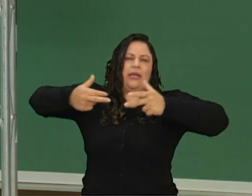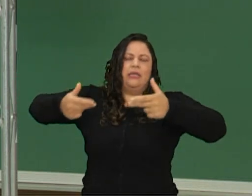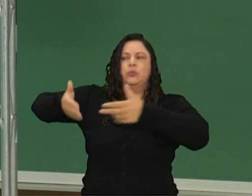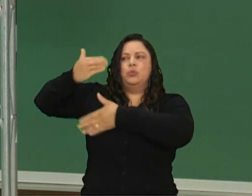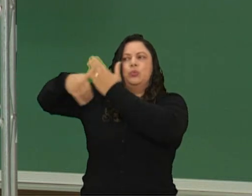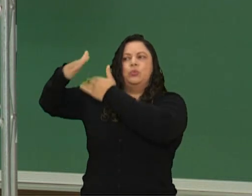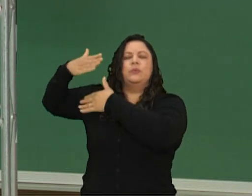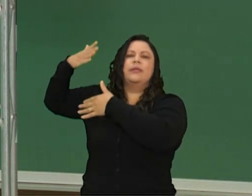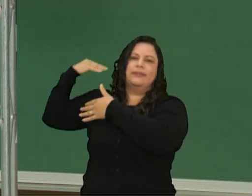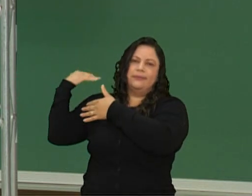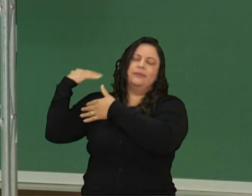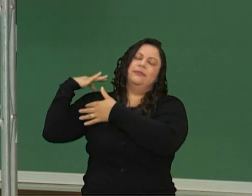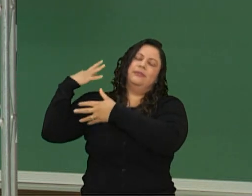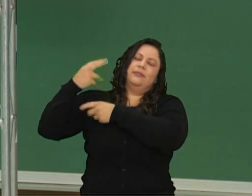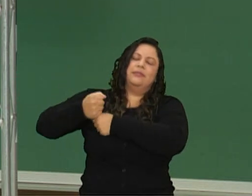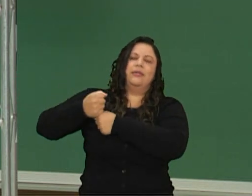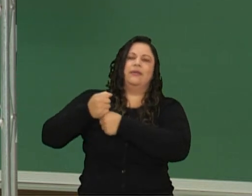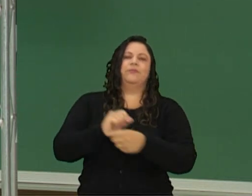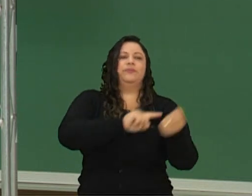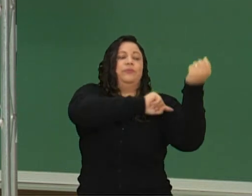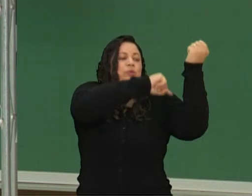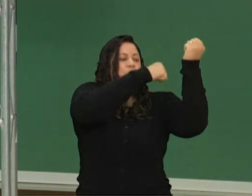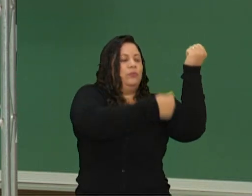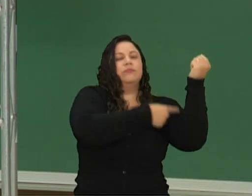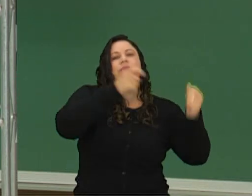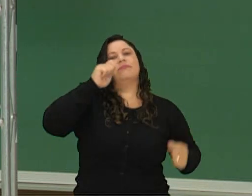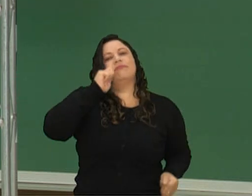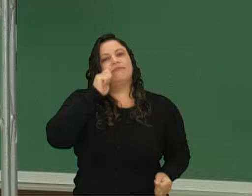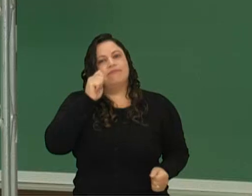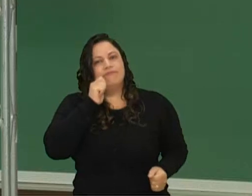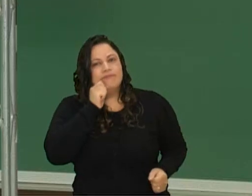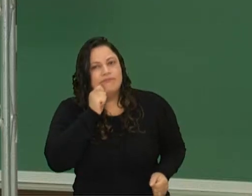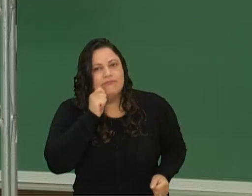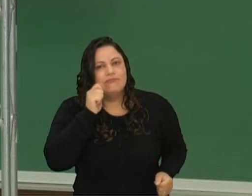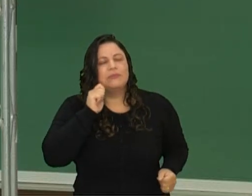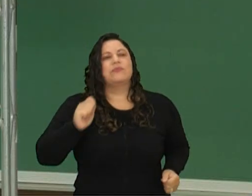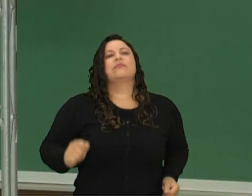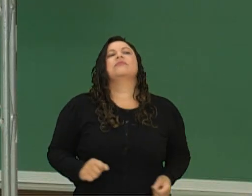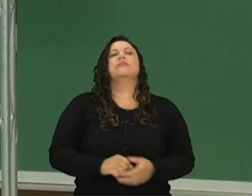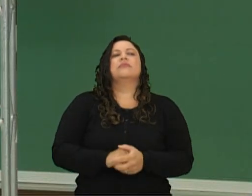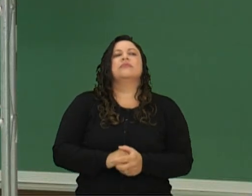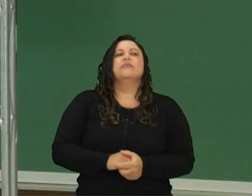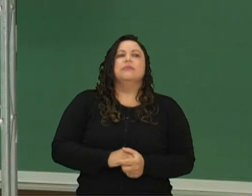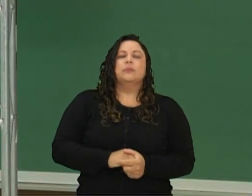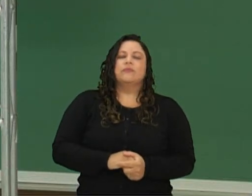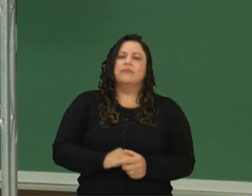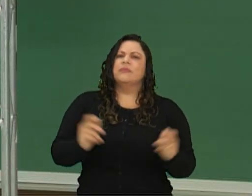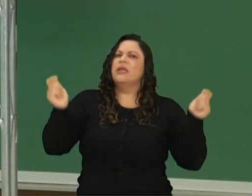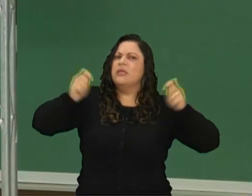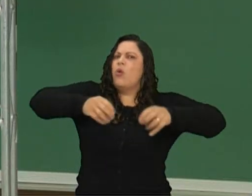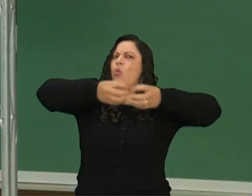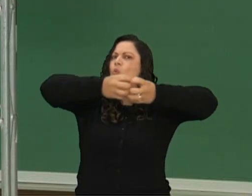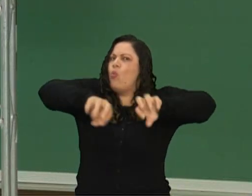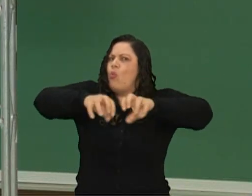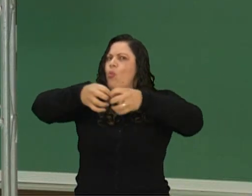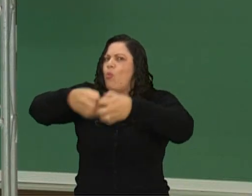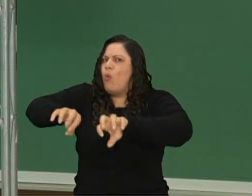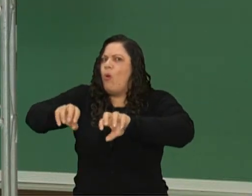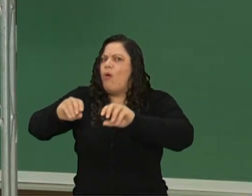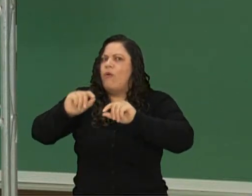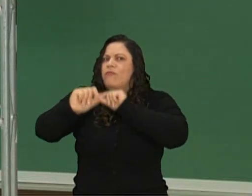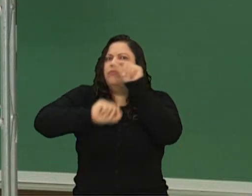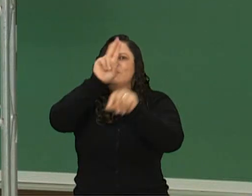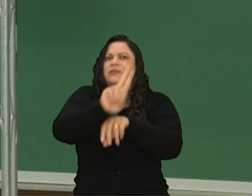poloneses. Então, quer dizer, essa peçanca, esses ovos também fazem parte. E esses ovos são usados para